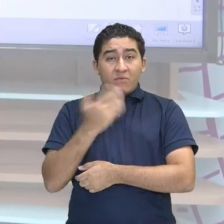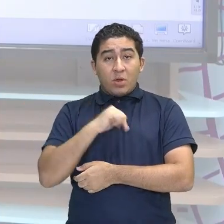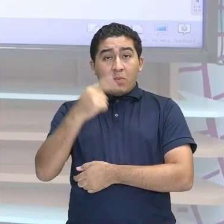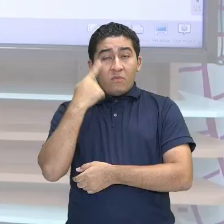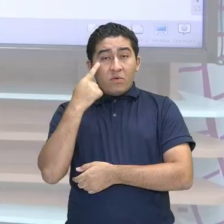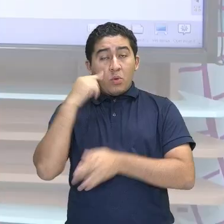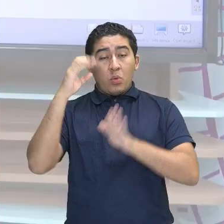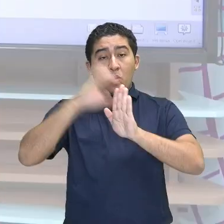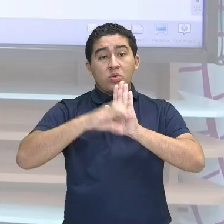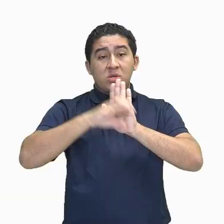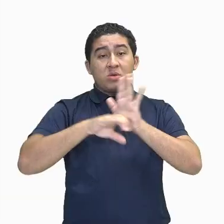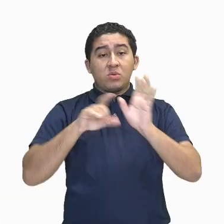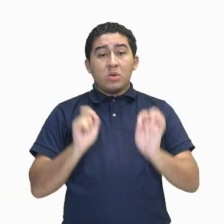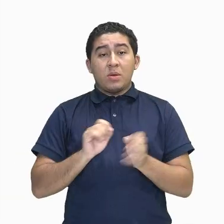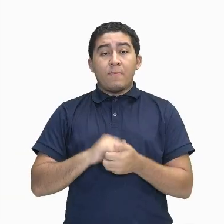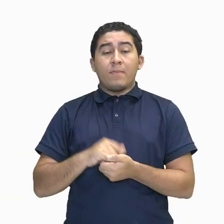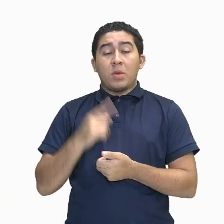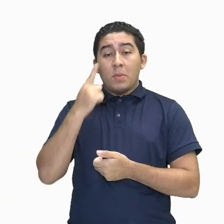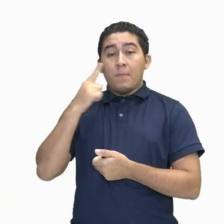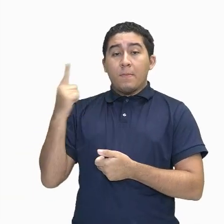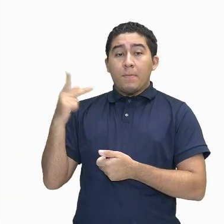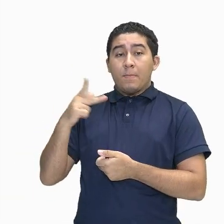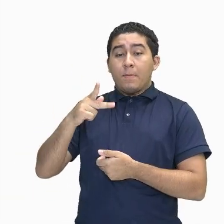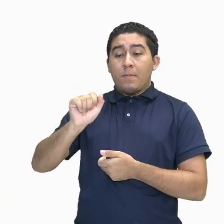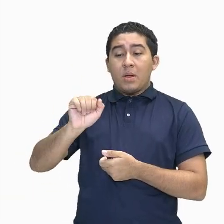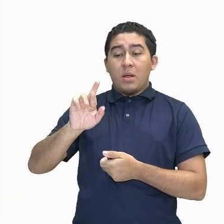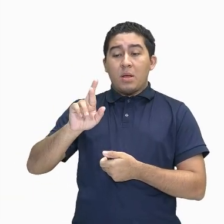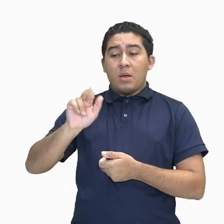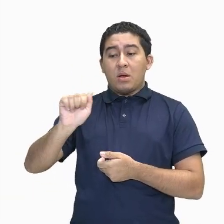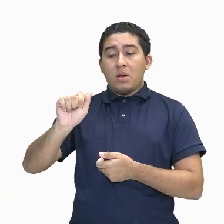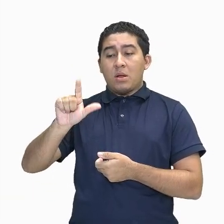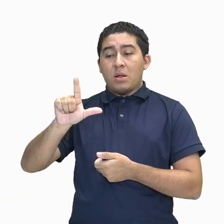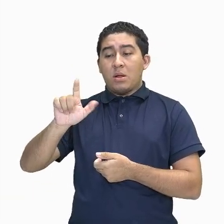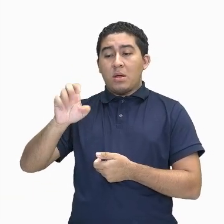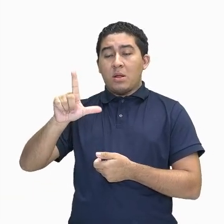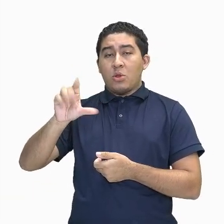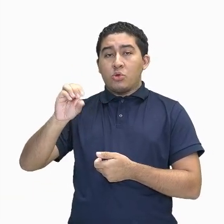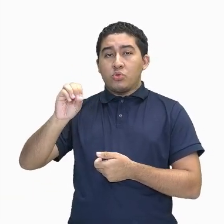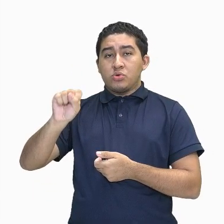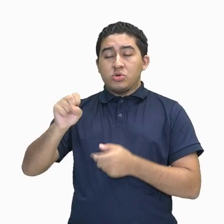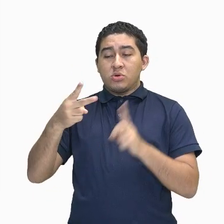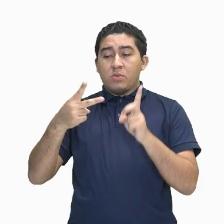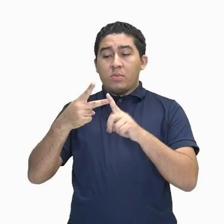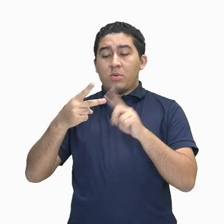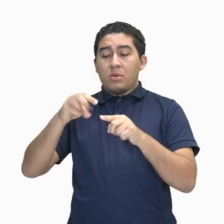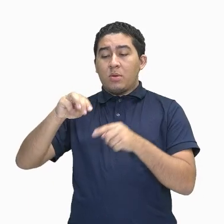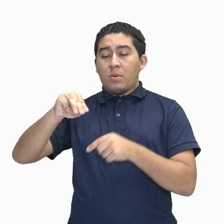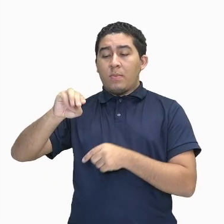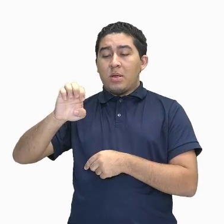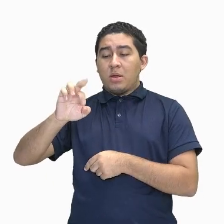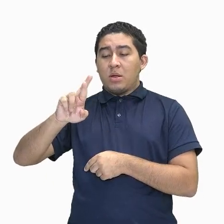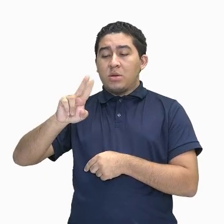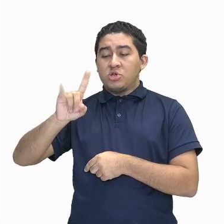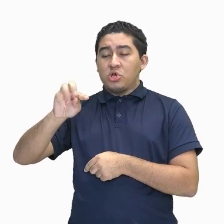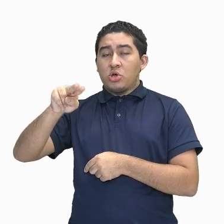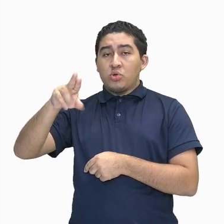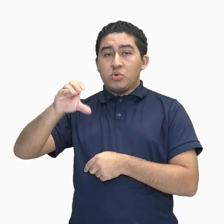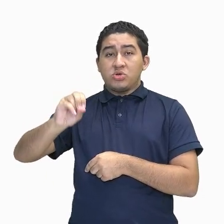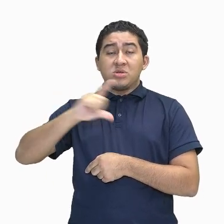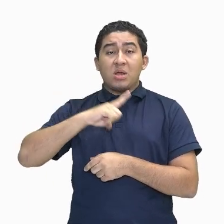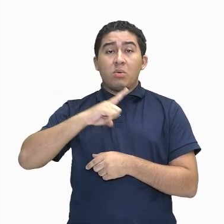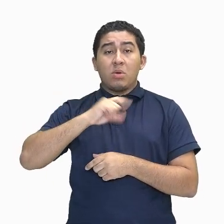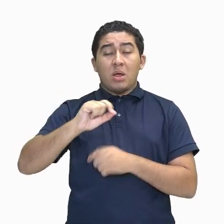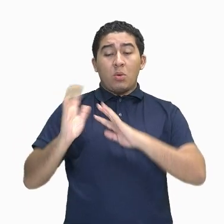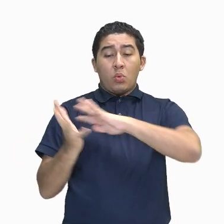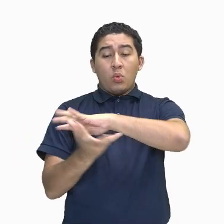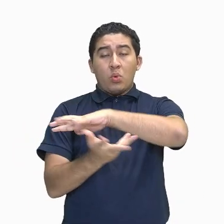de paralelos e meridianos. E aí nós temos paralelos e meridianos são linhas imaginárias, né? Linhas imaginárias traçadas aí